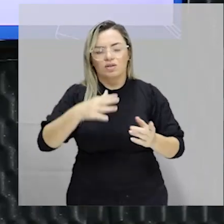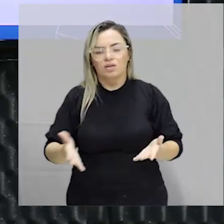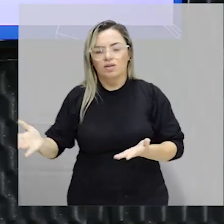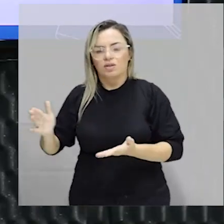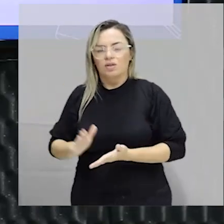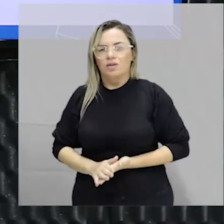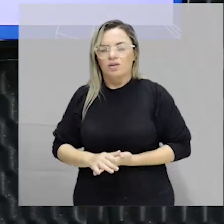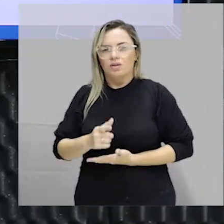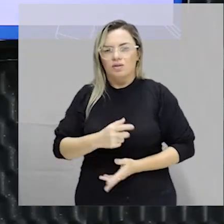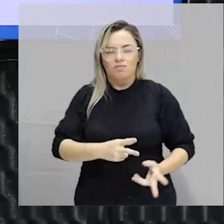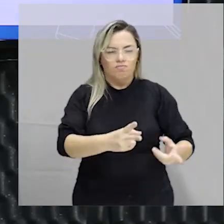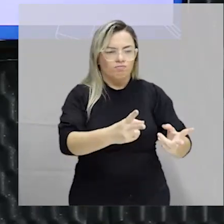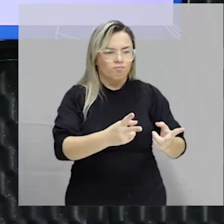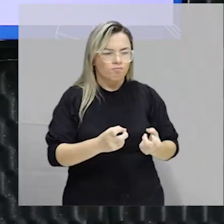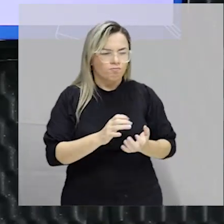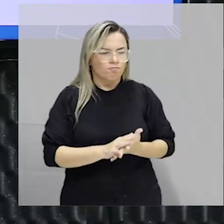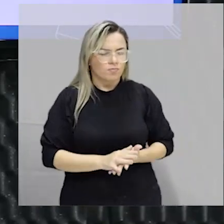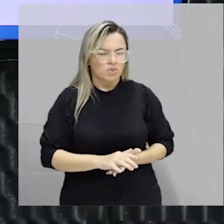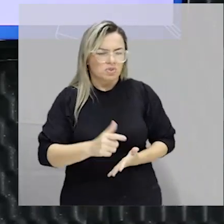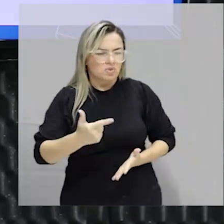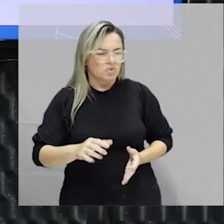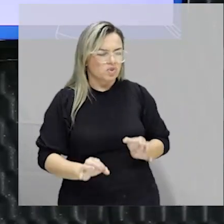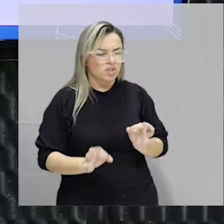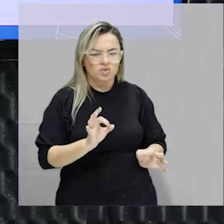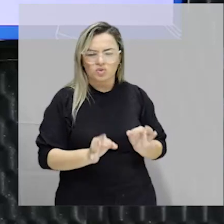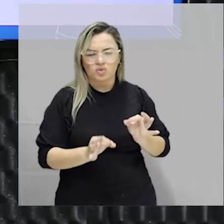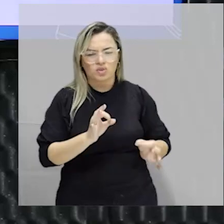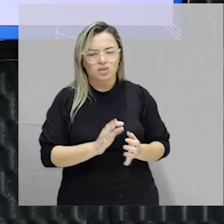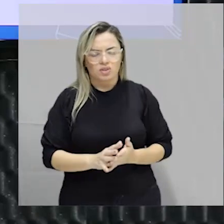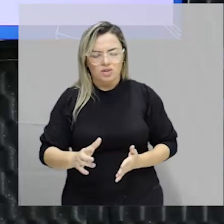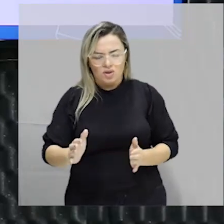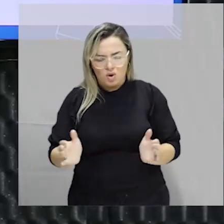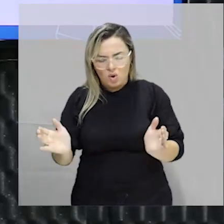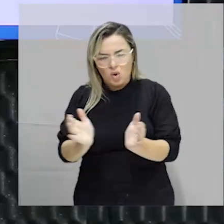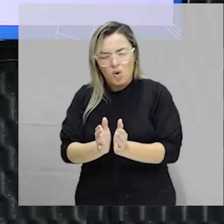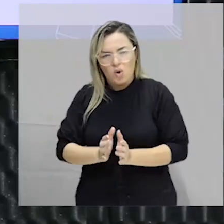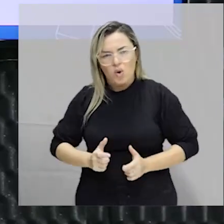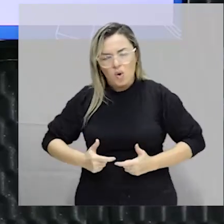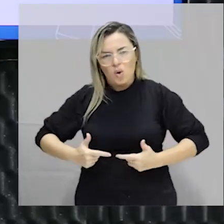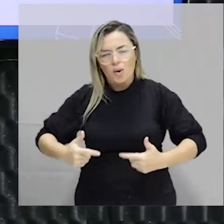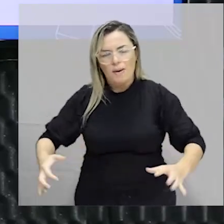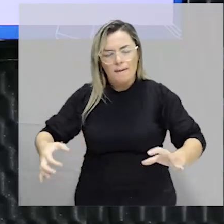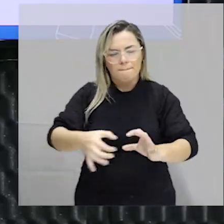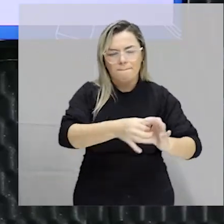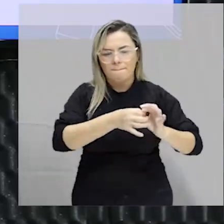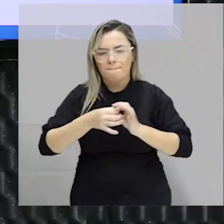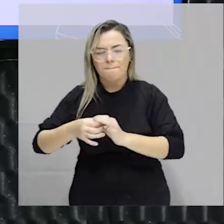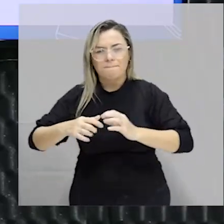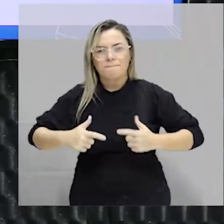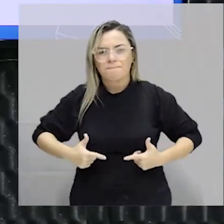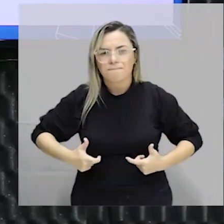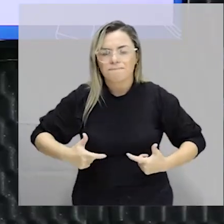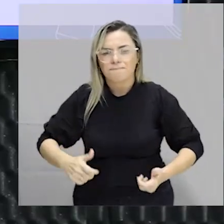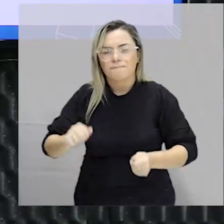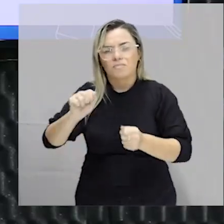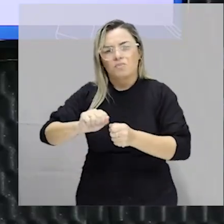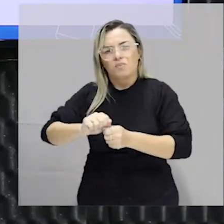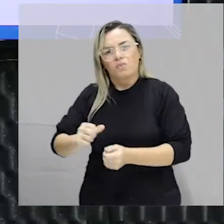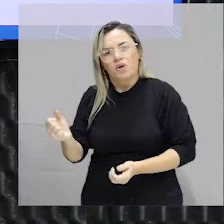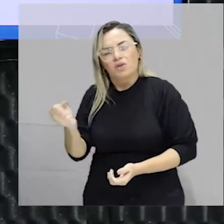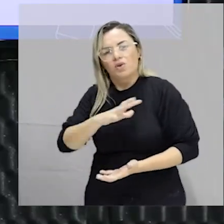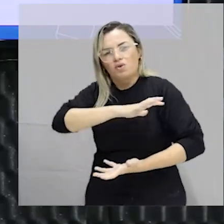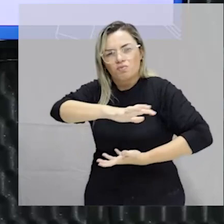da percepção dessas injustiças, a classe proletária, de forma unida, iria lutar contra isso e fazer uma nova